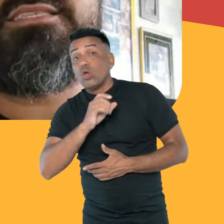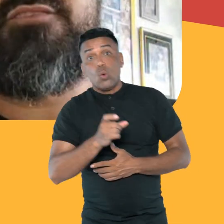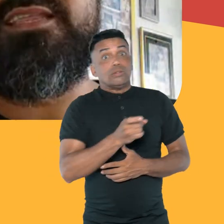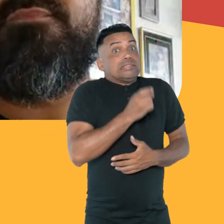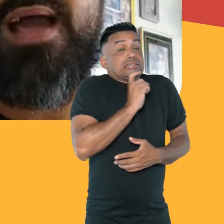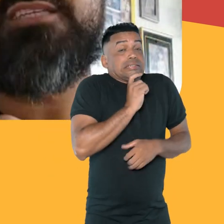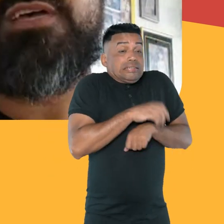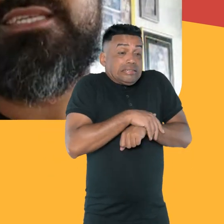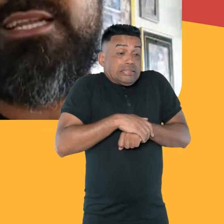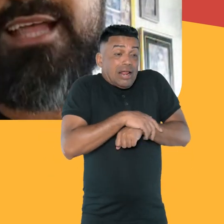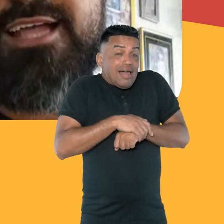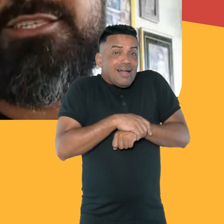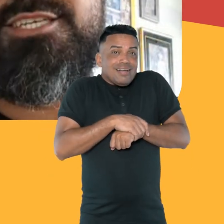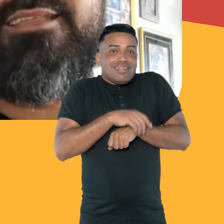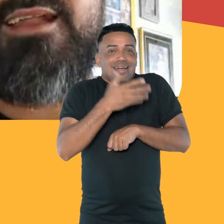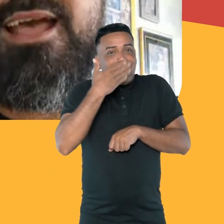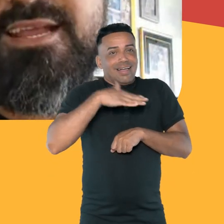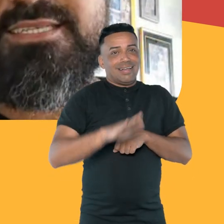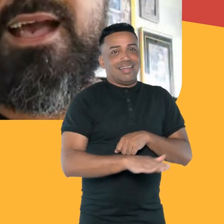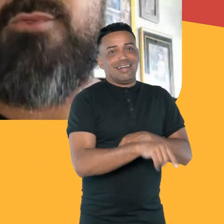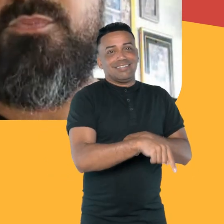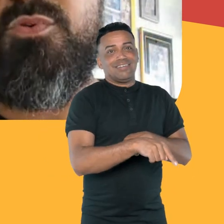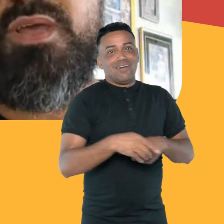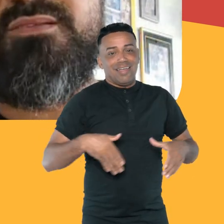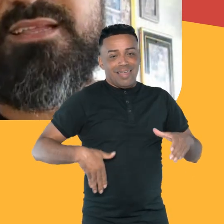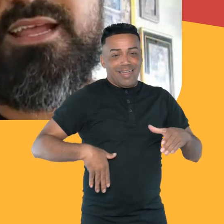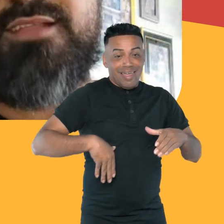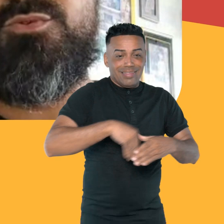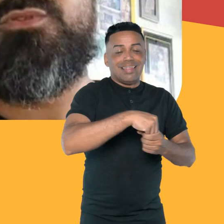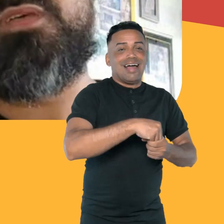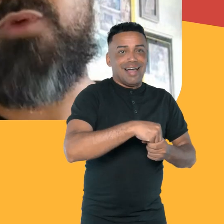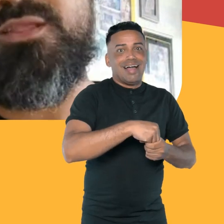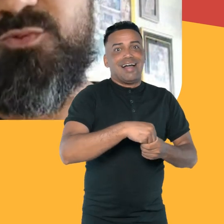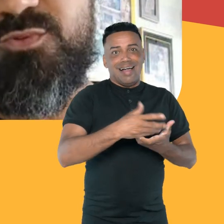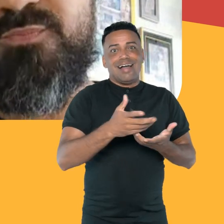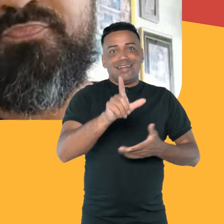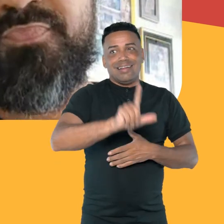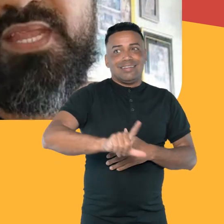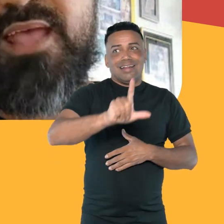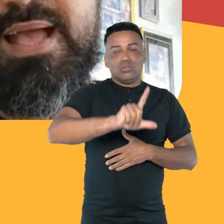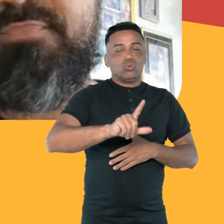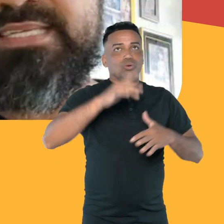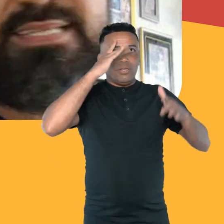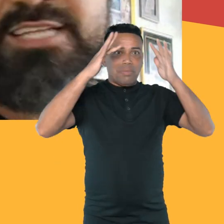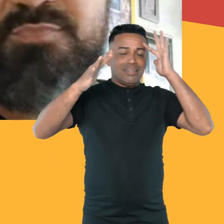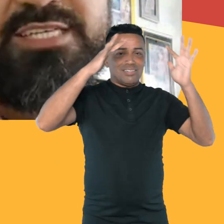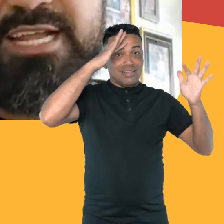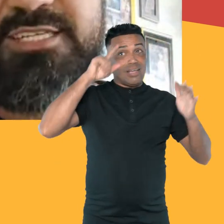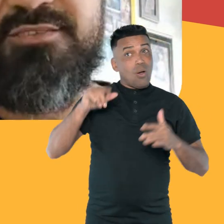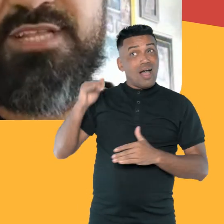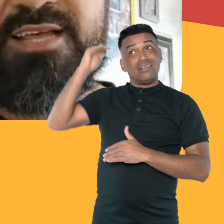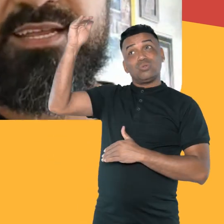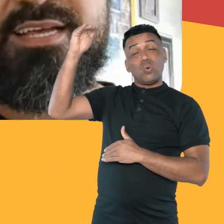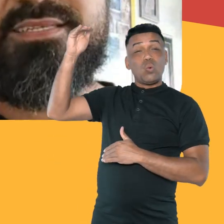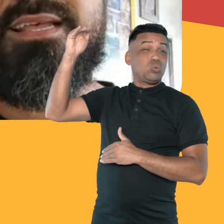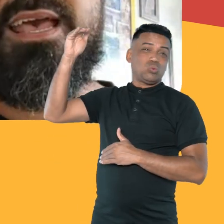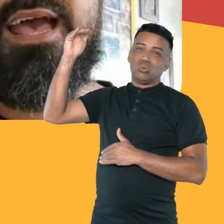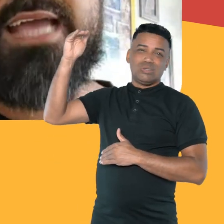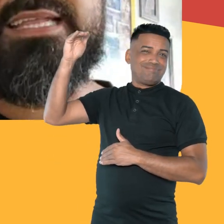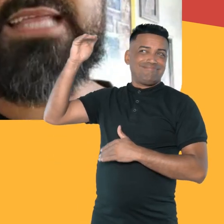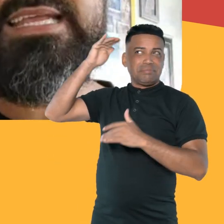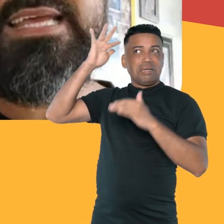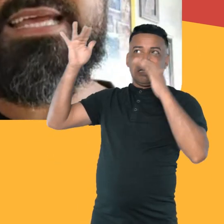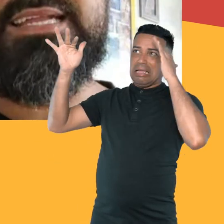a criança vai ter mais facilidade de entrar nessa água por meio da literatura do que o adulto, né? A capacidade imaginativa da